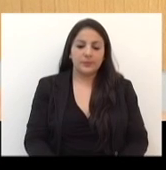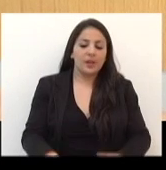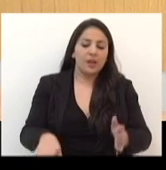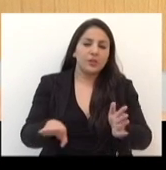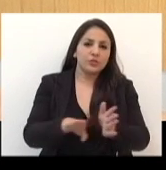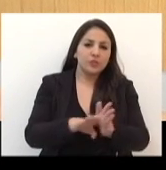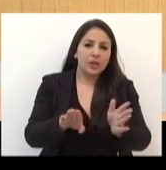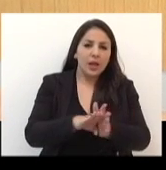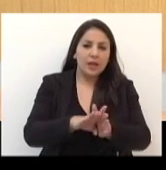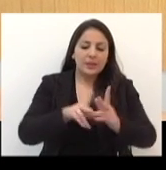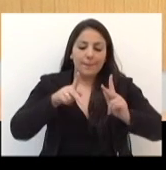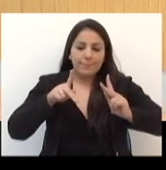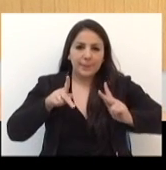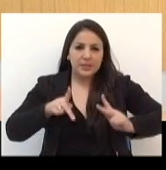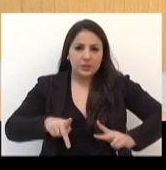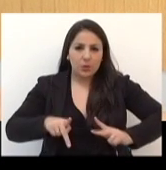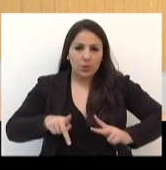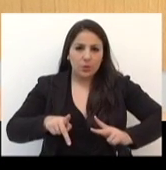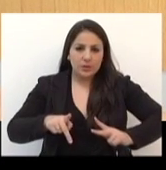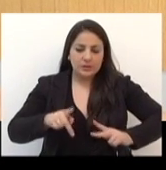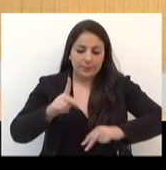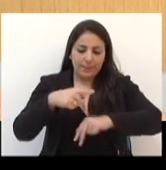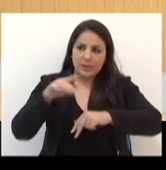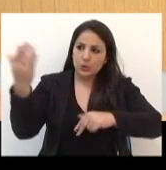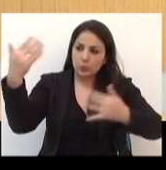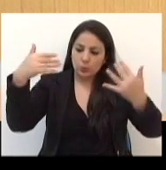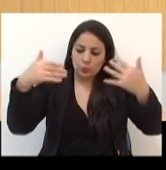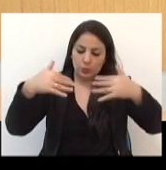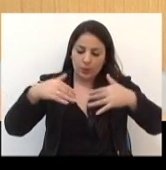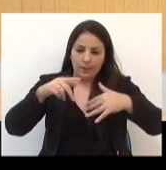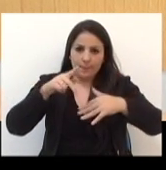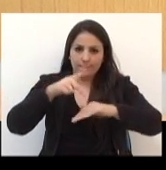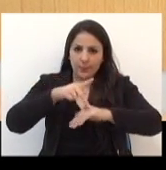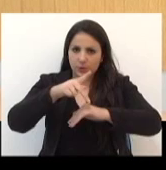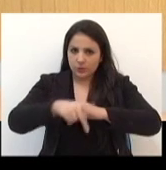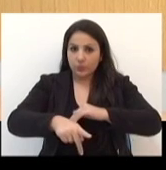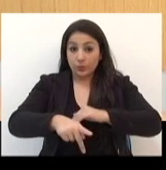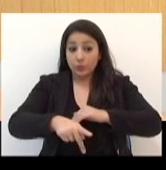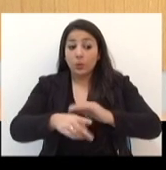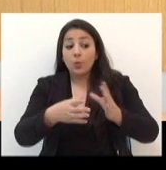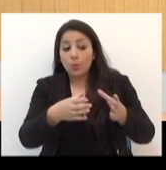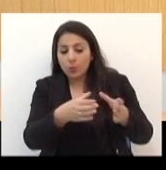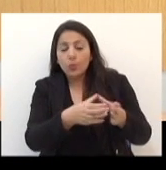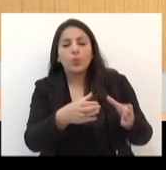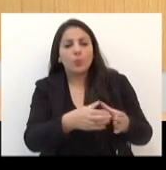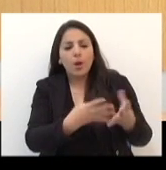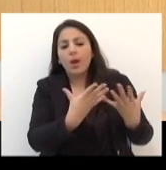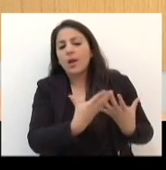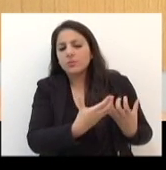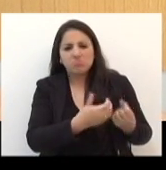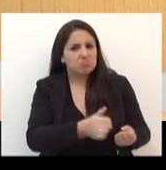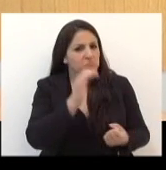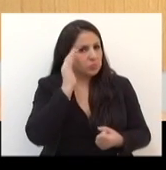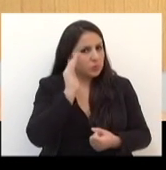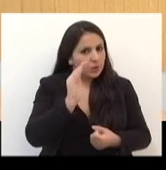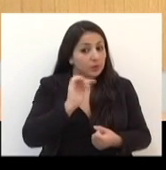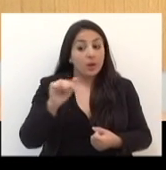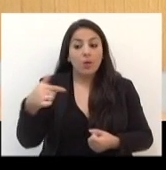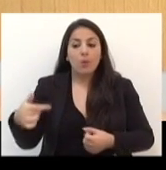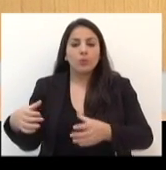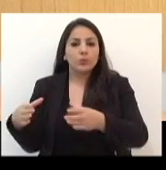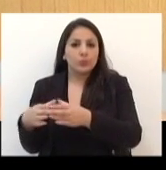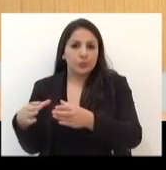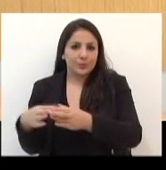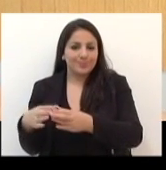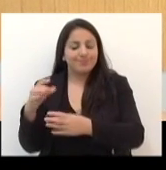A chegada de estrangeiros a Passo Fundo agrada parte da população, mas a outra parte está